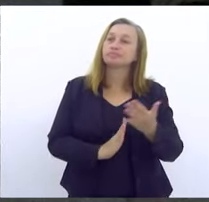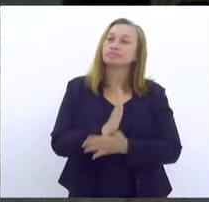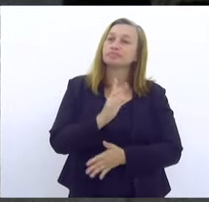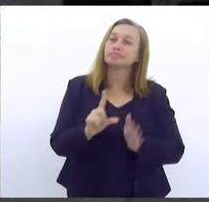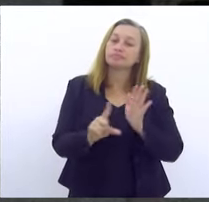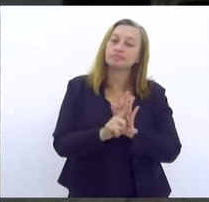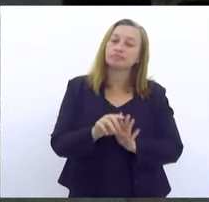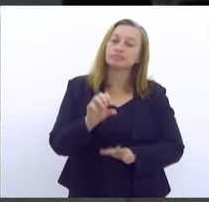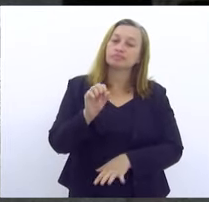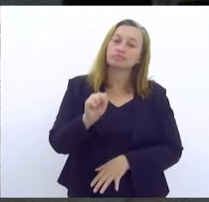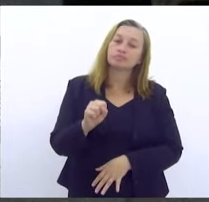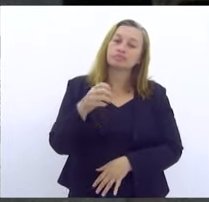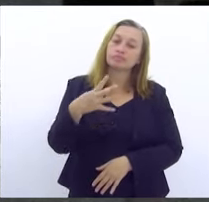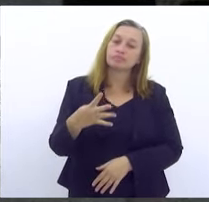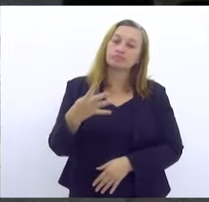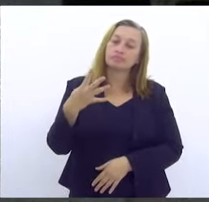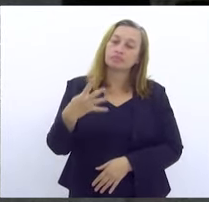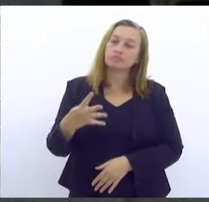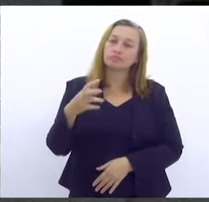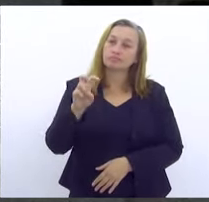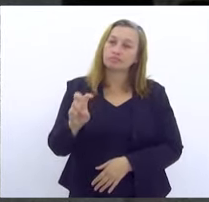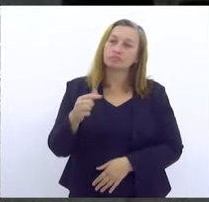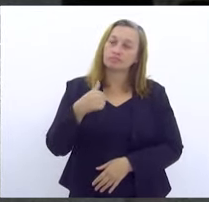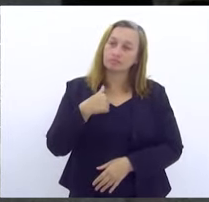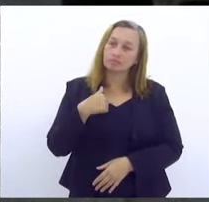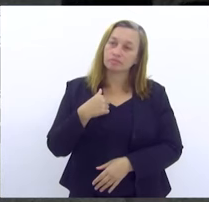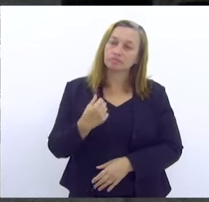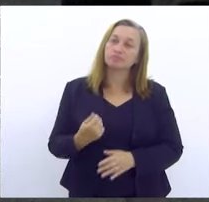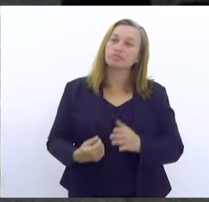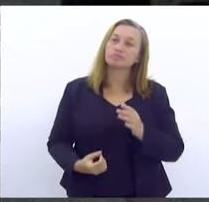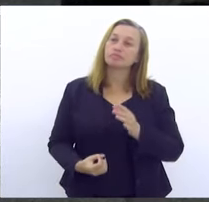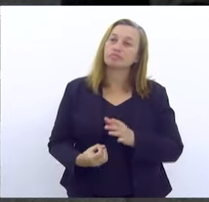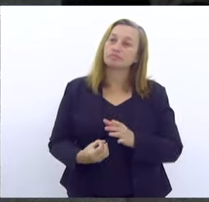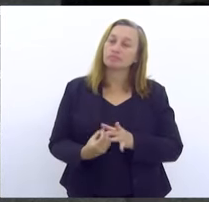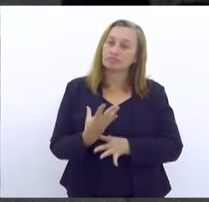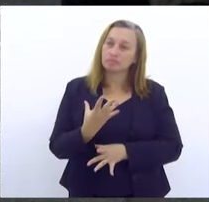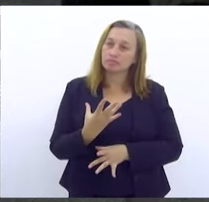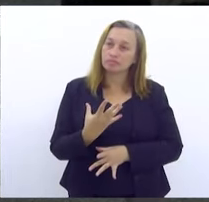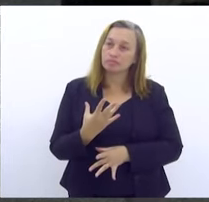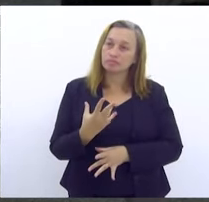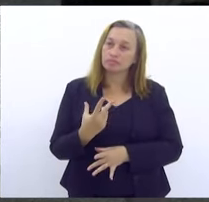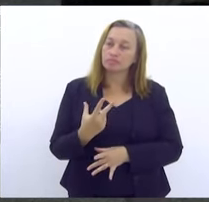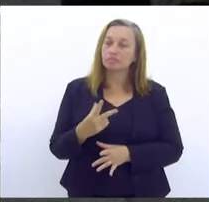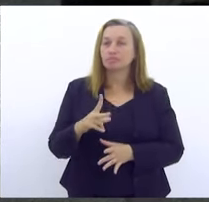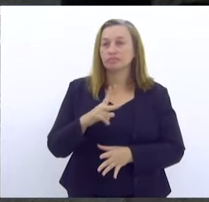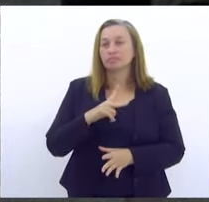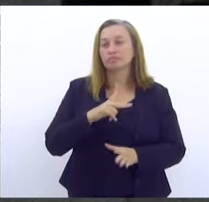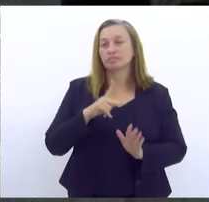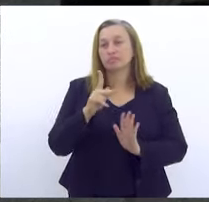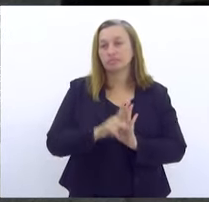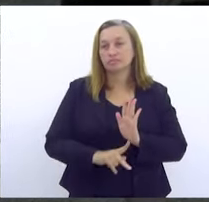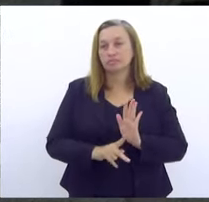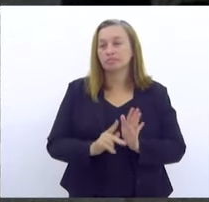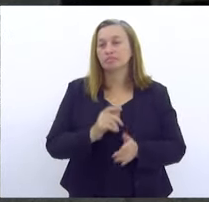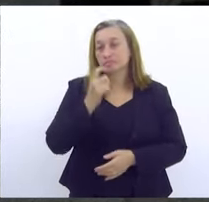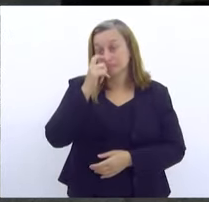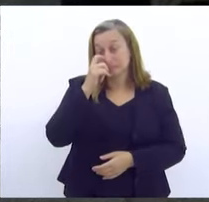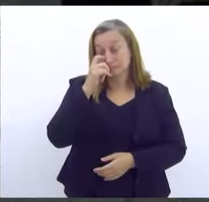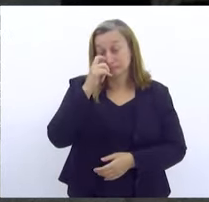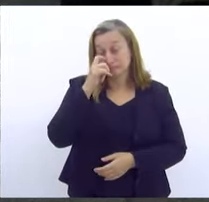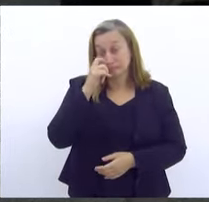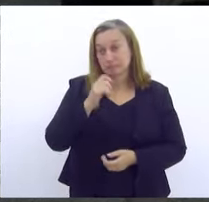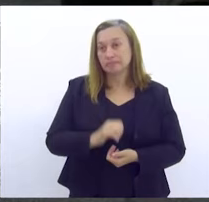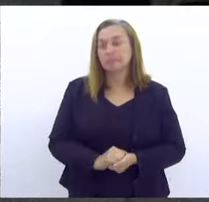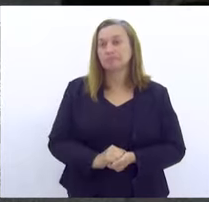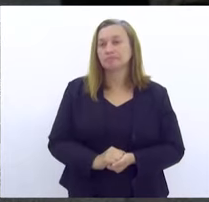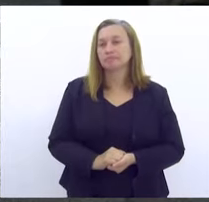Lei 8.445, e eu era o autor da mesma. E aprovou num racha